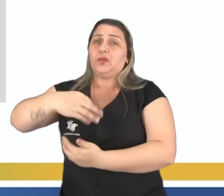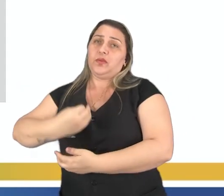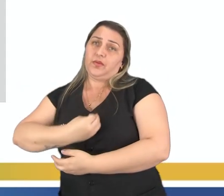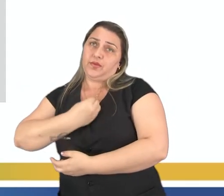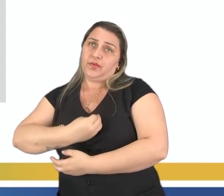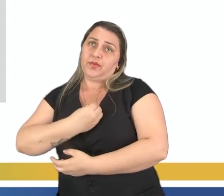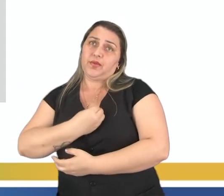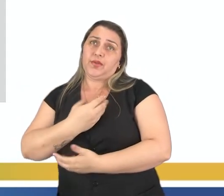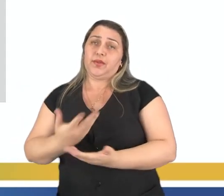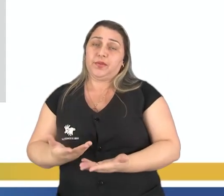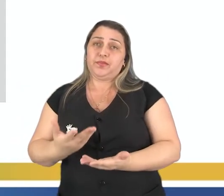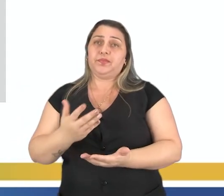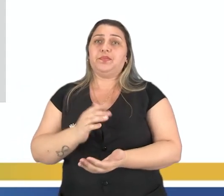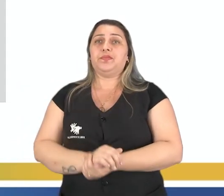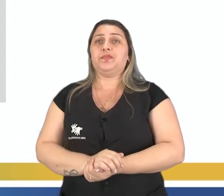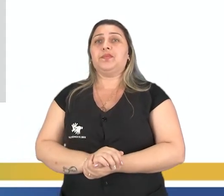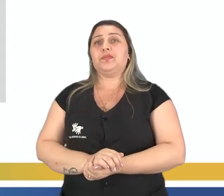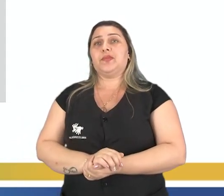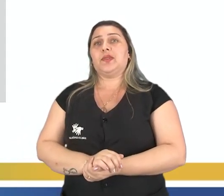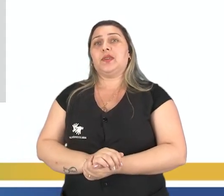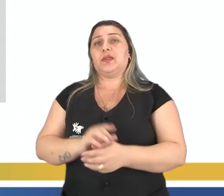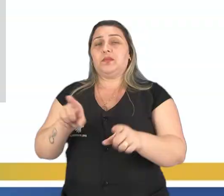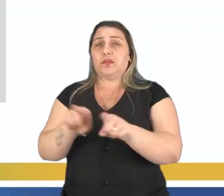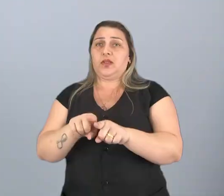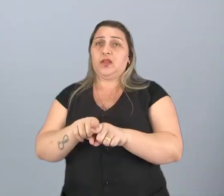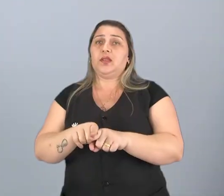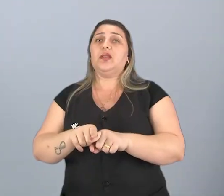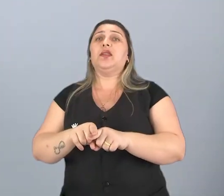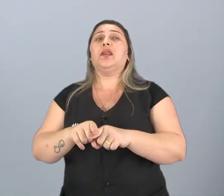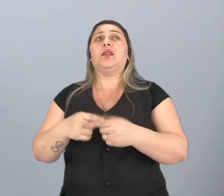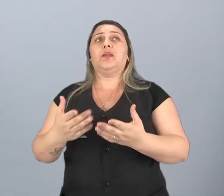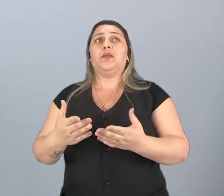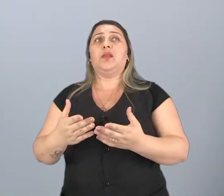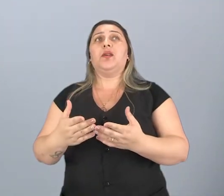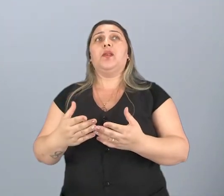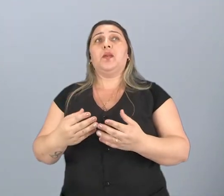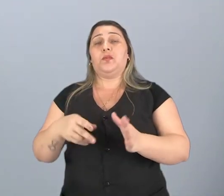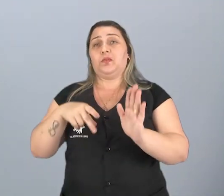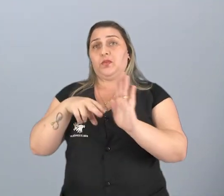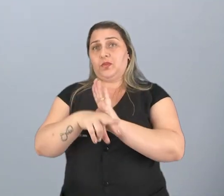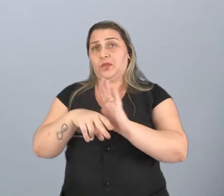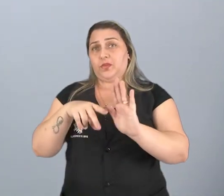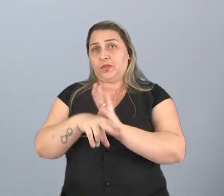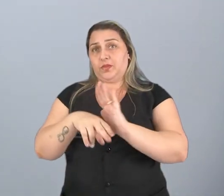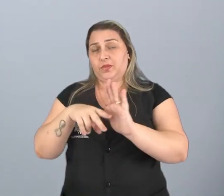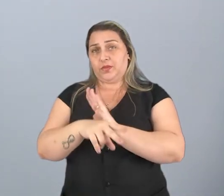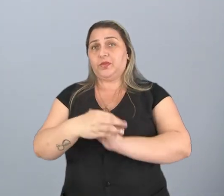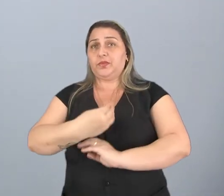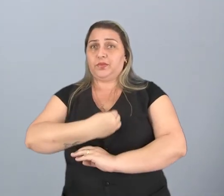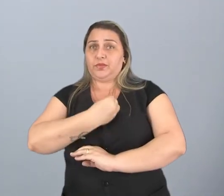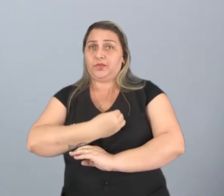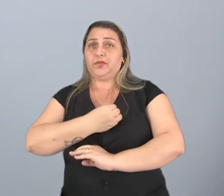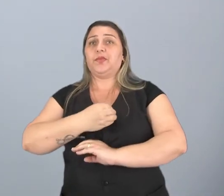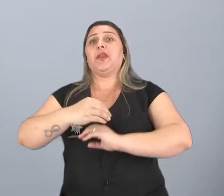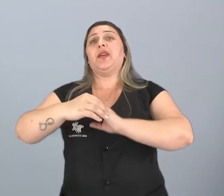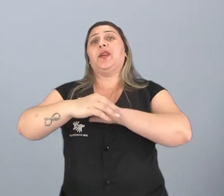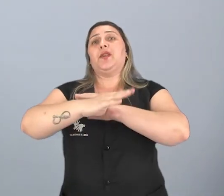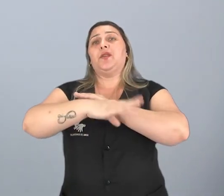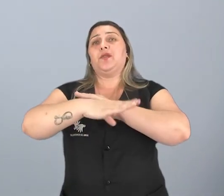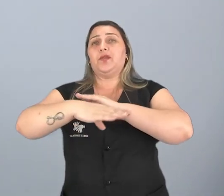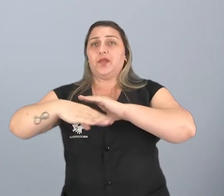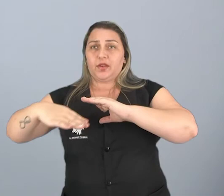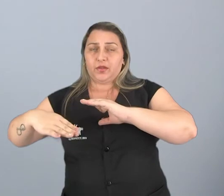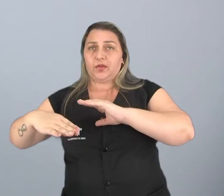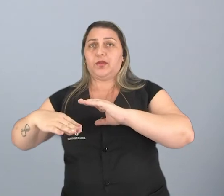vida, tá? E há esses indícios que talvez existam formas biológicas habitando Vênus que são